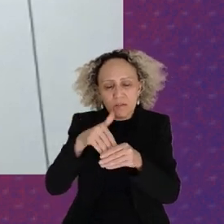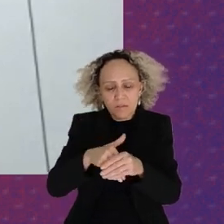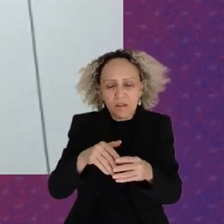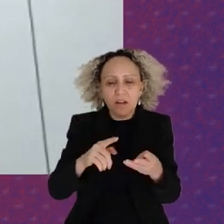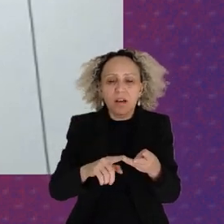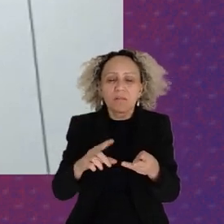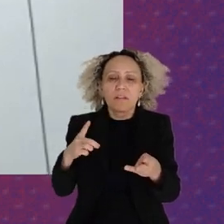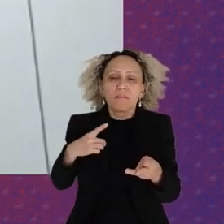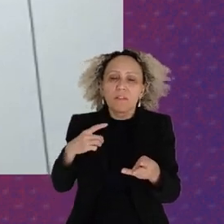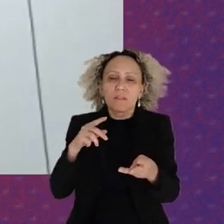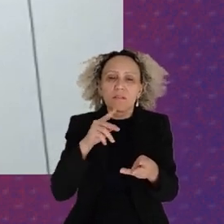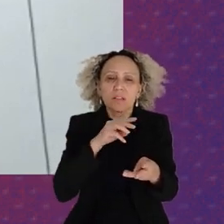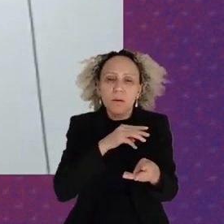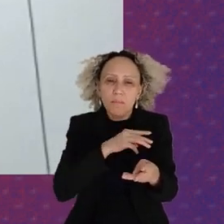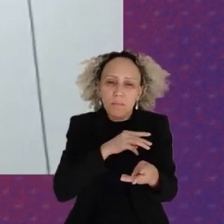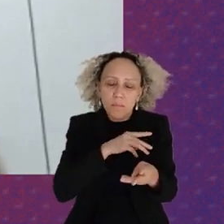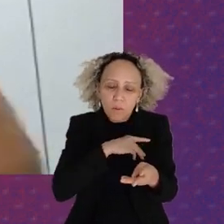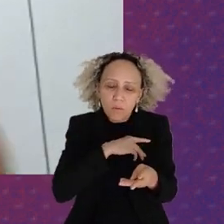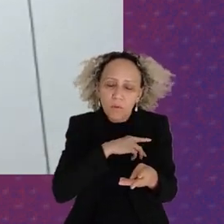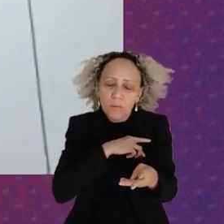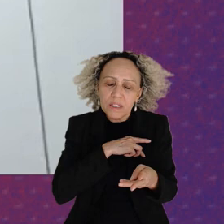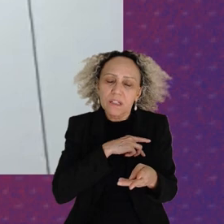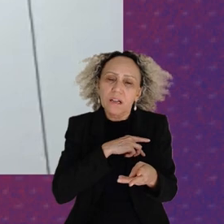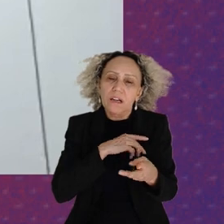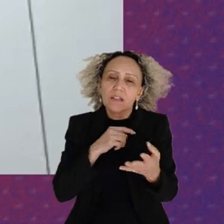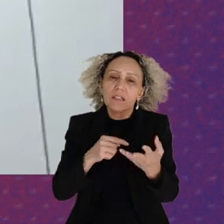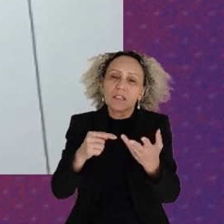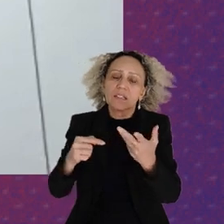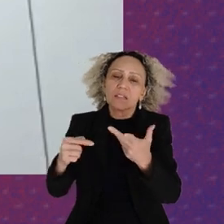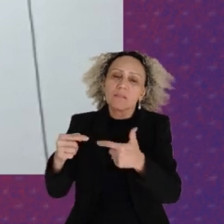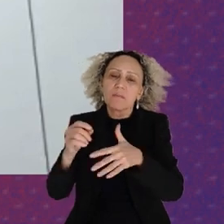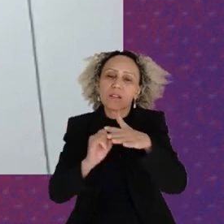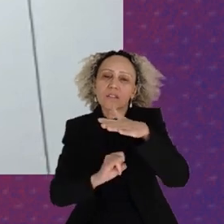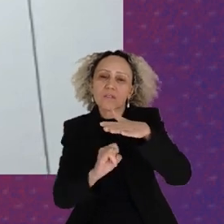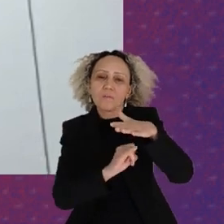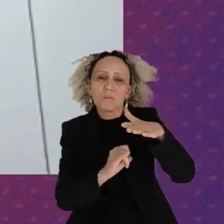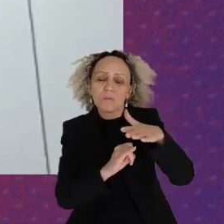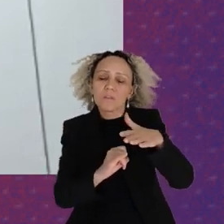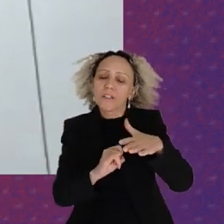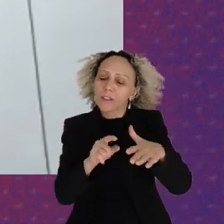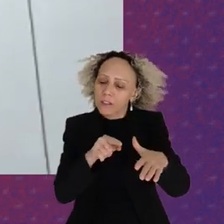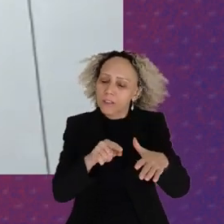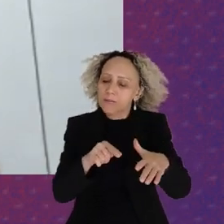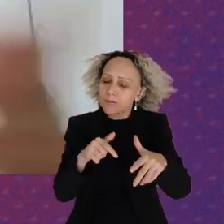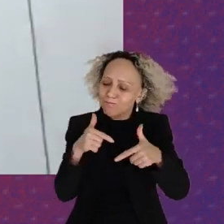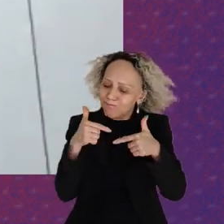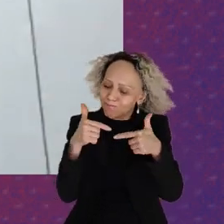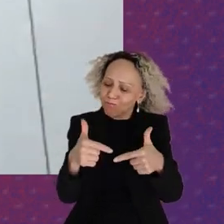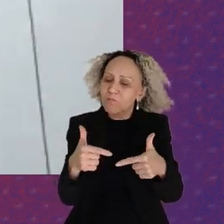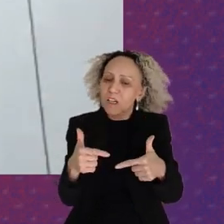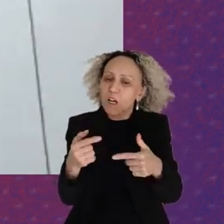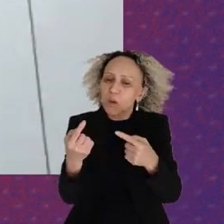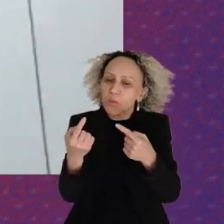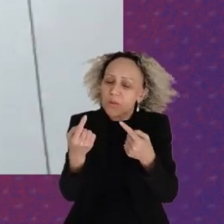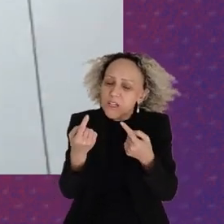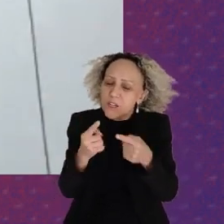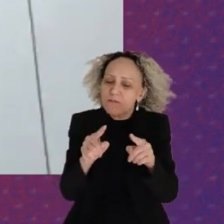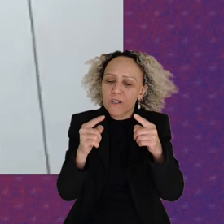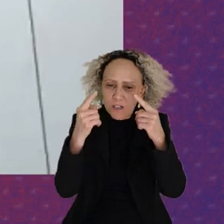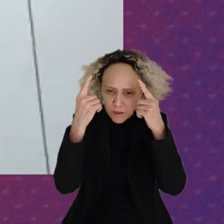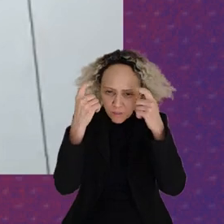diversas instituições que estão aí também debruçadas no enfrentamento à violência política de gênero e que tem muito a